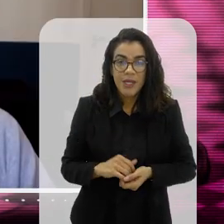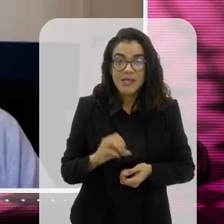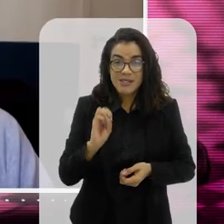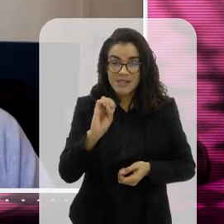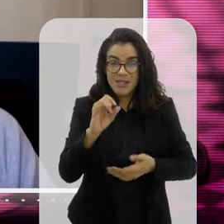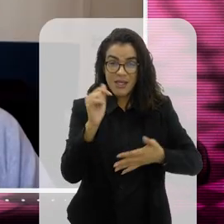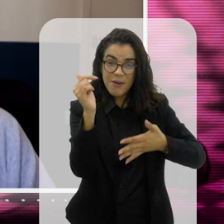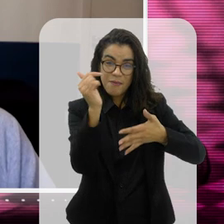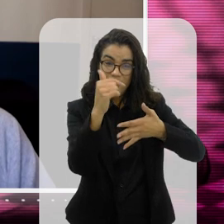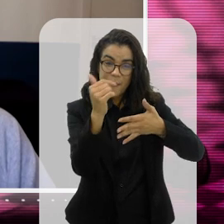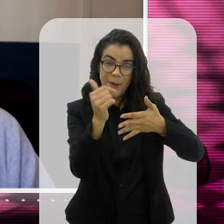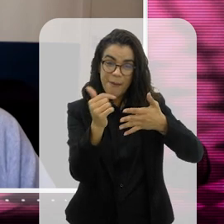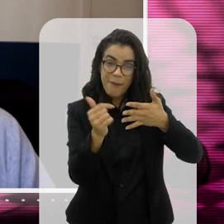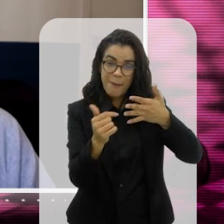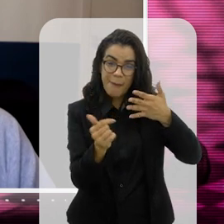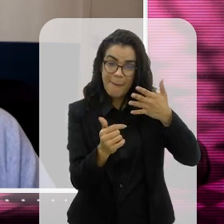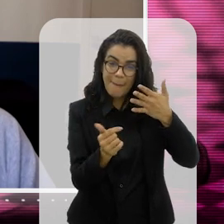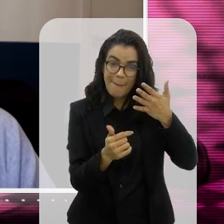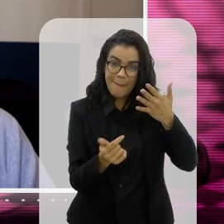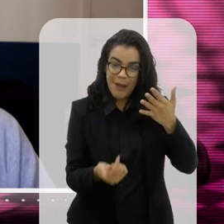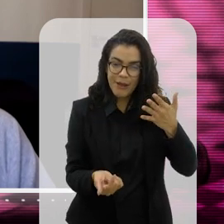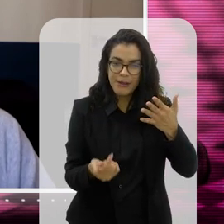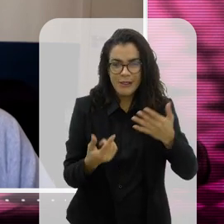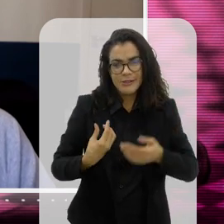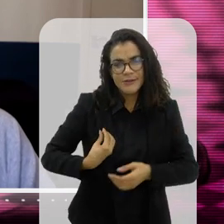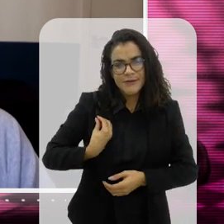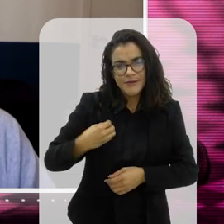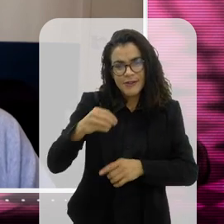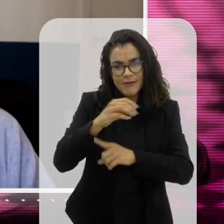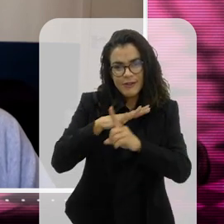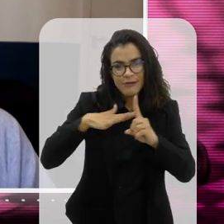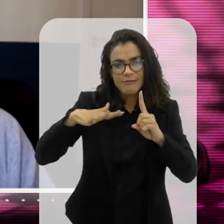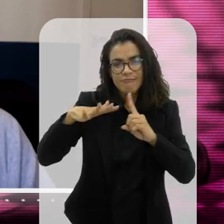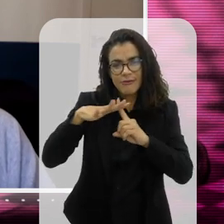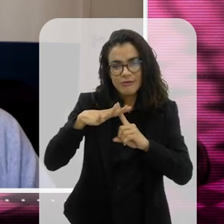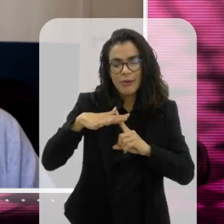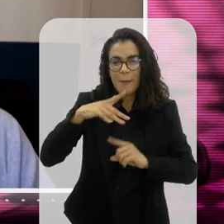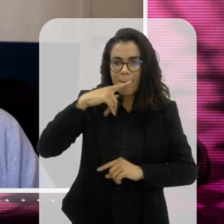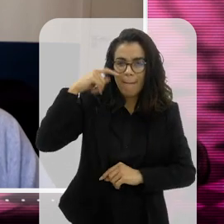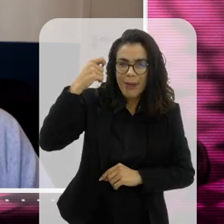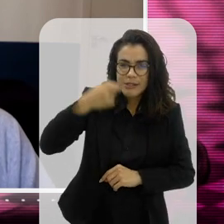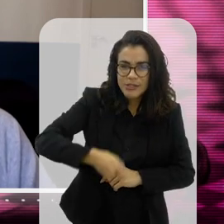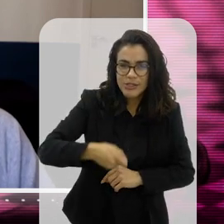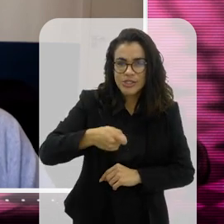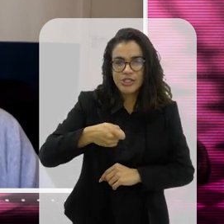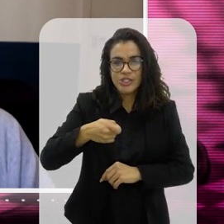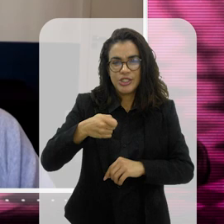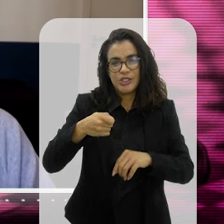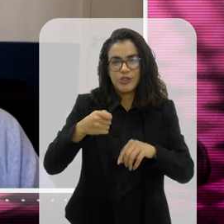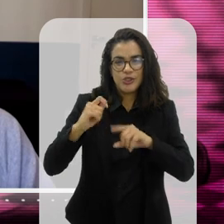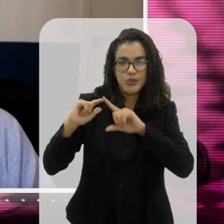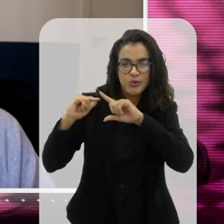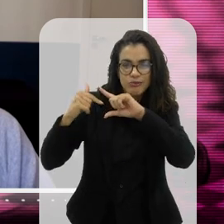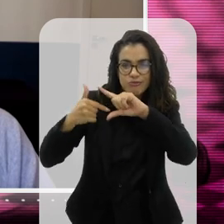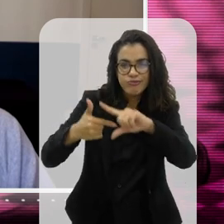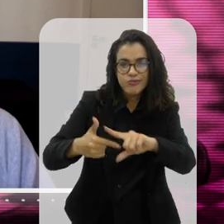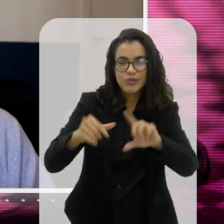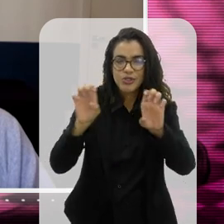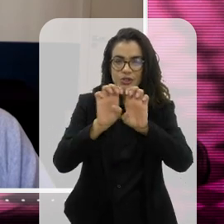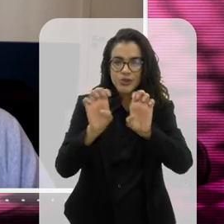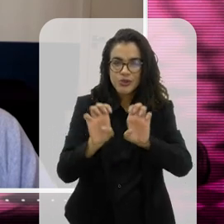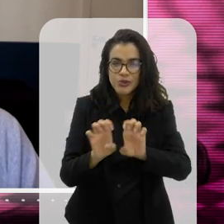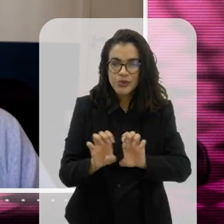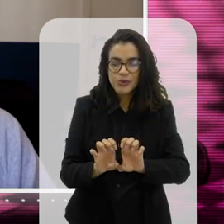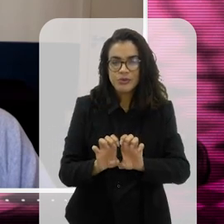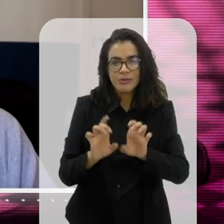gente for pontuar, se a gente for expandir para essa questão, porque a gente vive numa sociedade, infelizmente, machista, é um machismo estrutural,